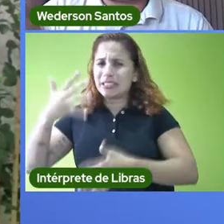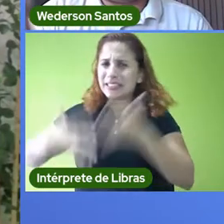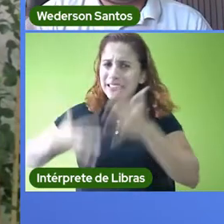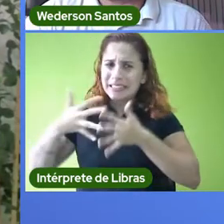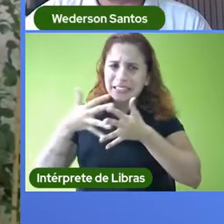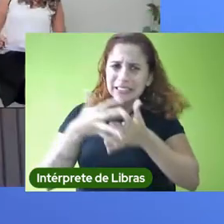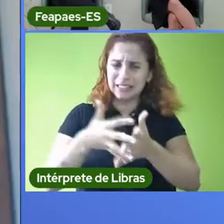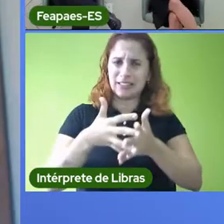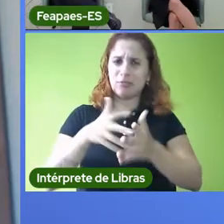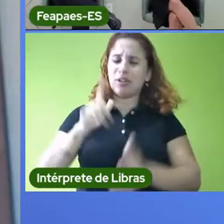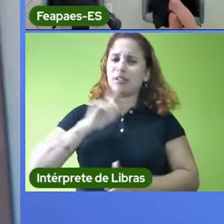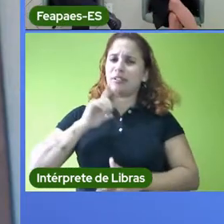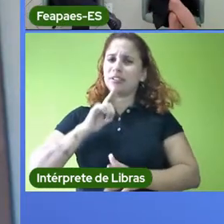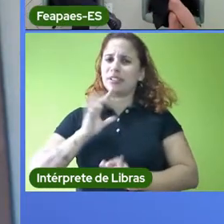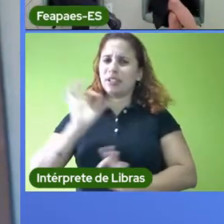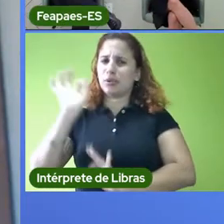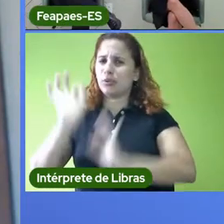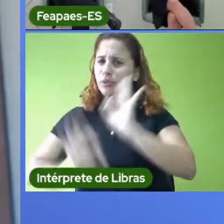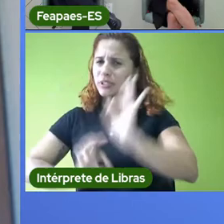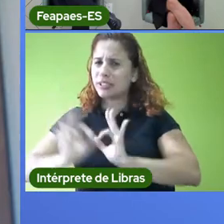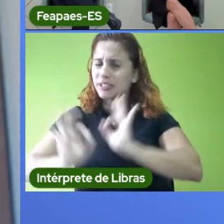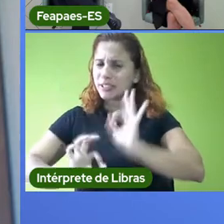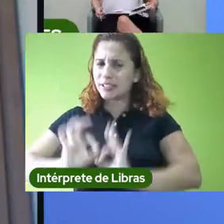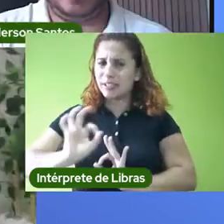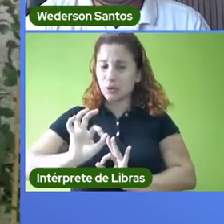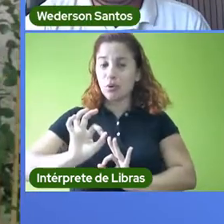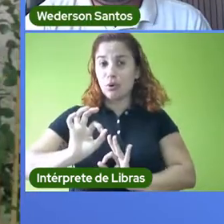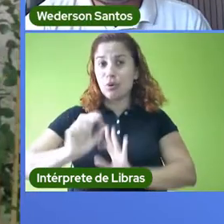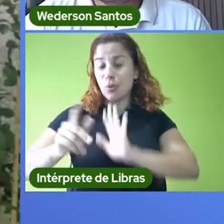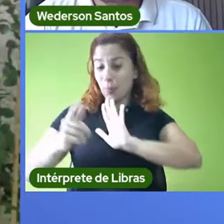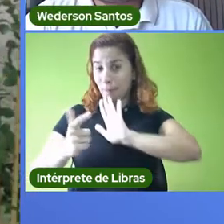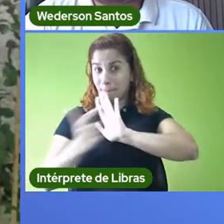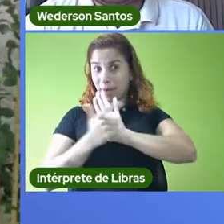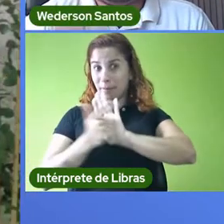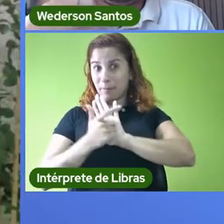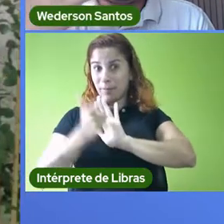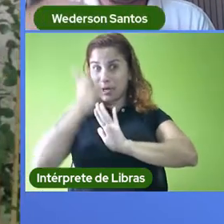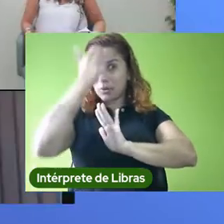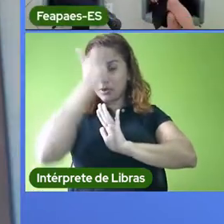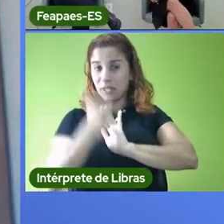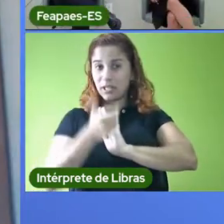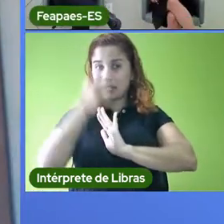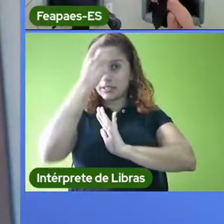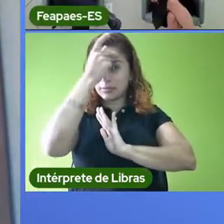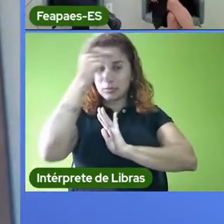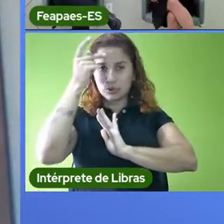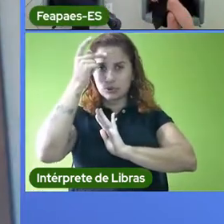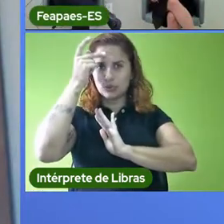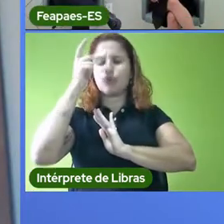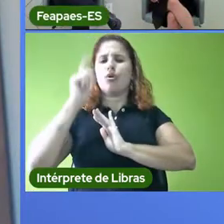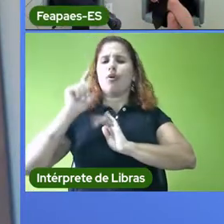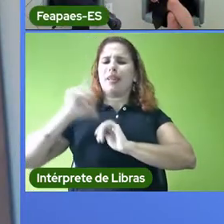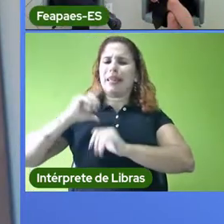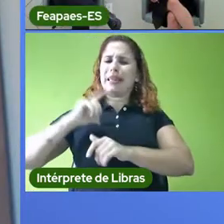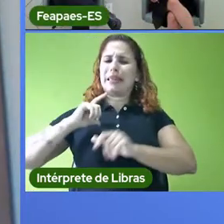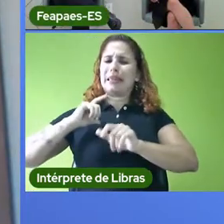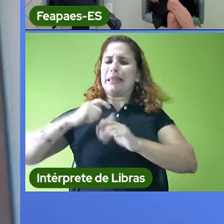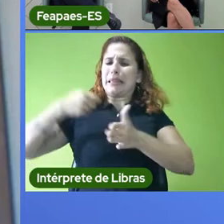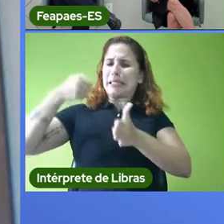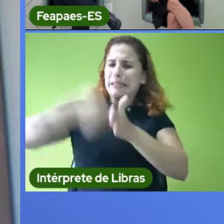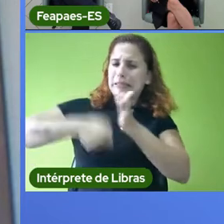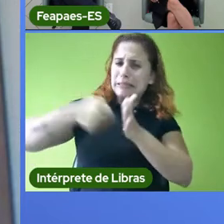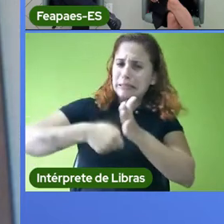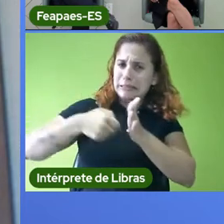seus papéis, nos lugares que ocupam e, portanto, com condições de disputar, né, recursos, bens, estruturas que vão fazer